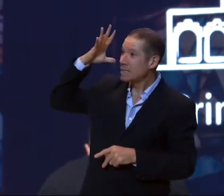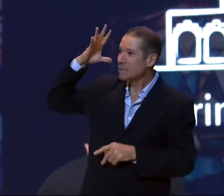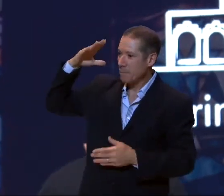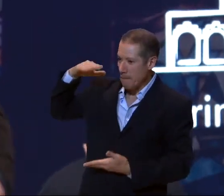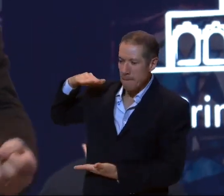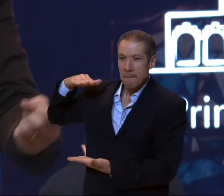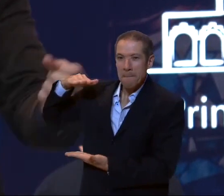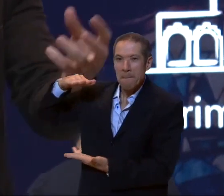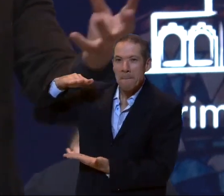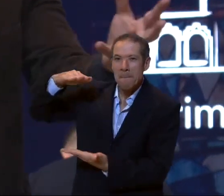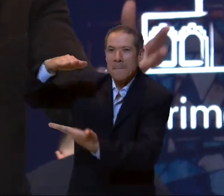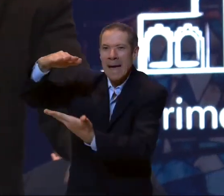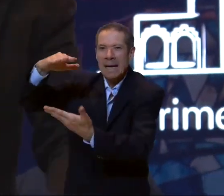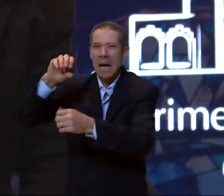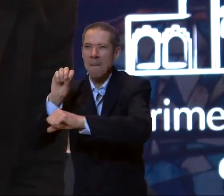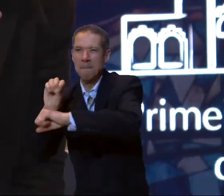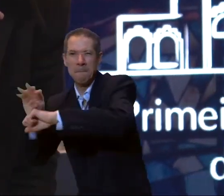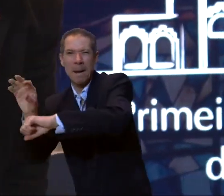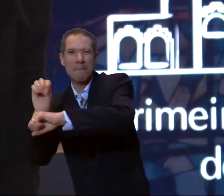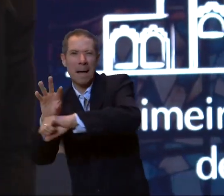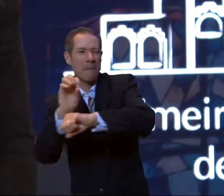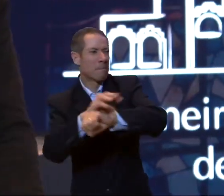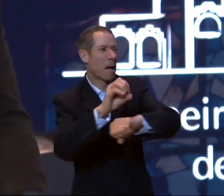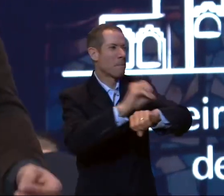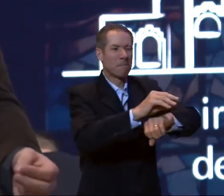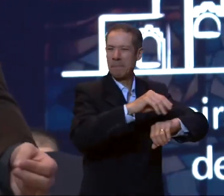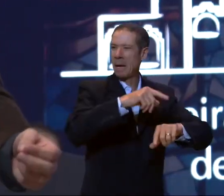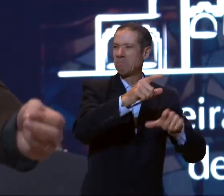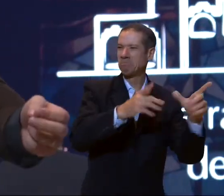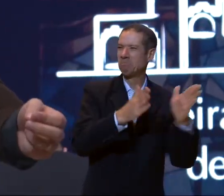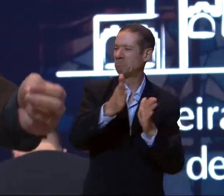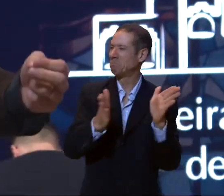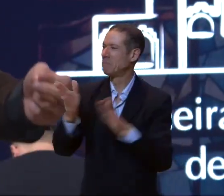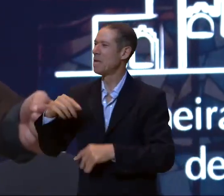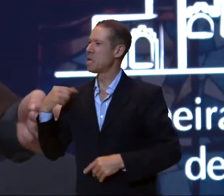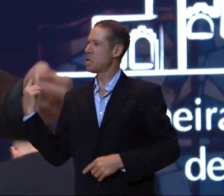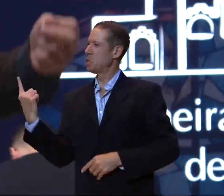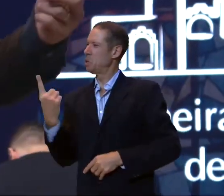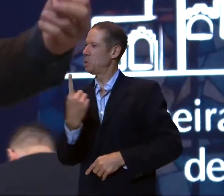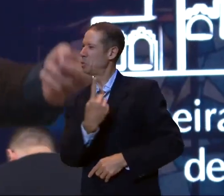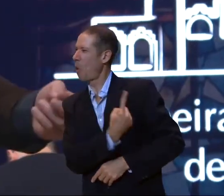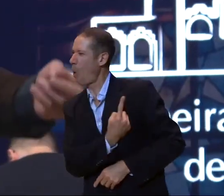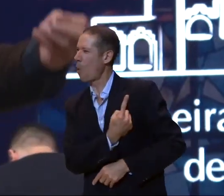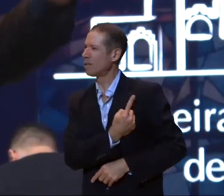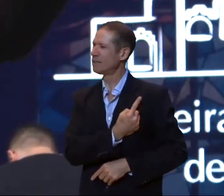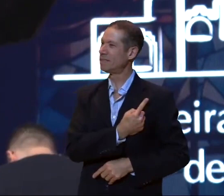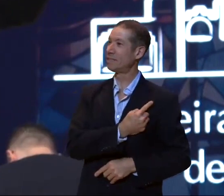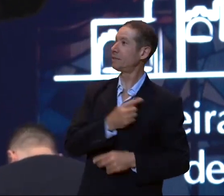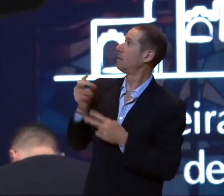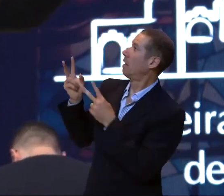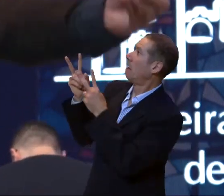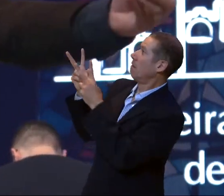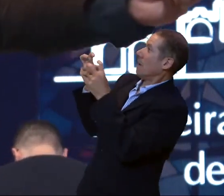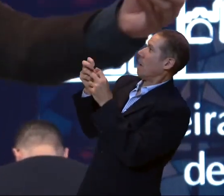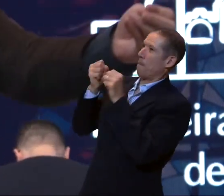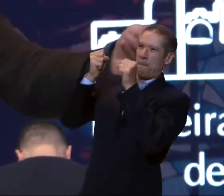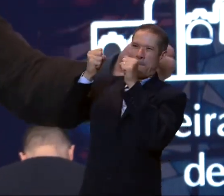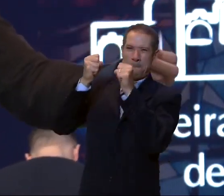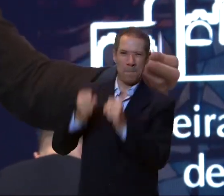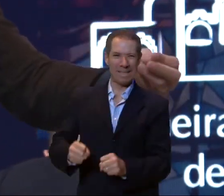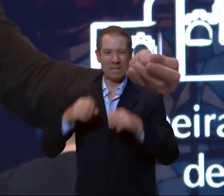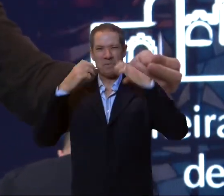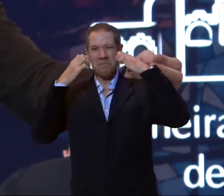daqui e distribui, porque nós vamos ver o poder do